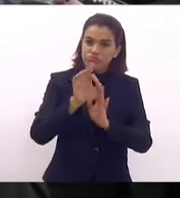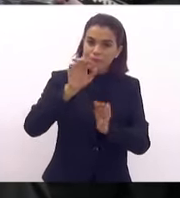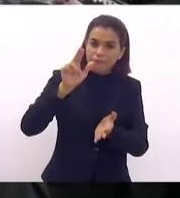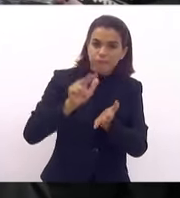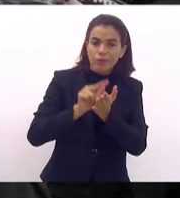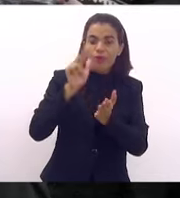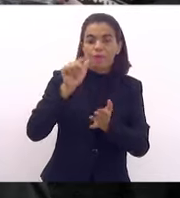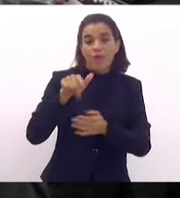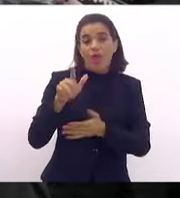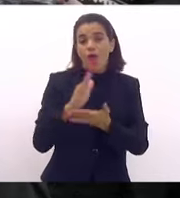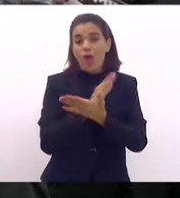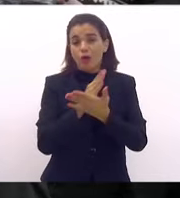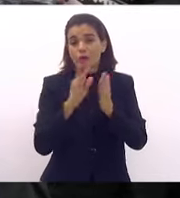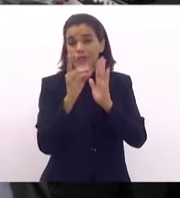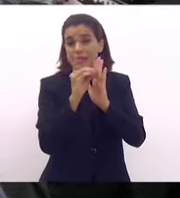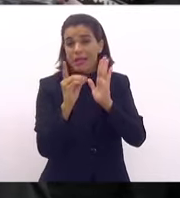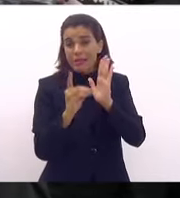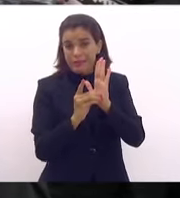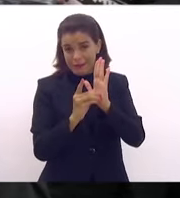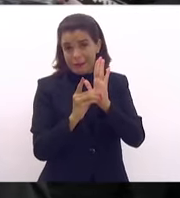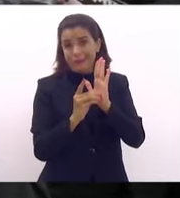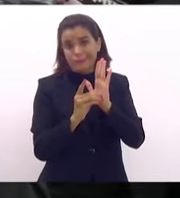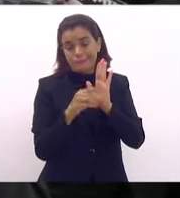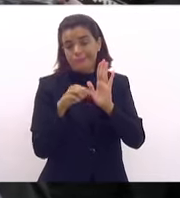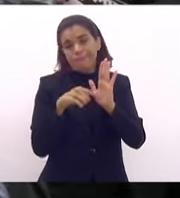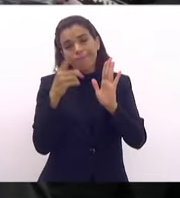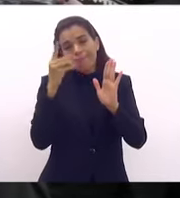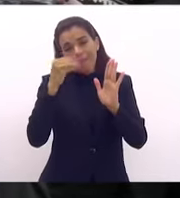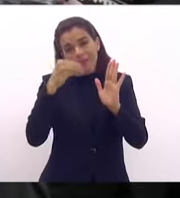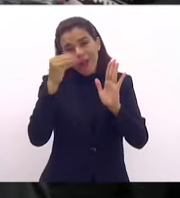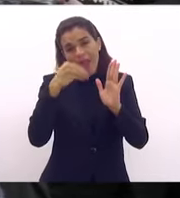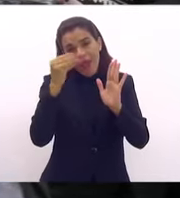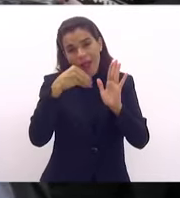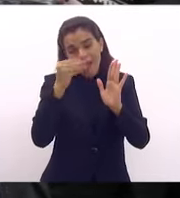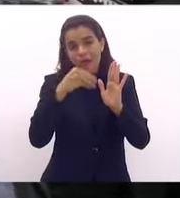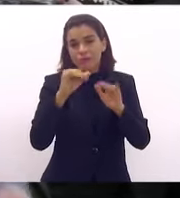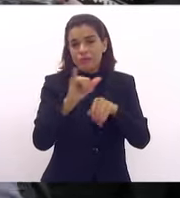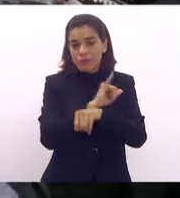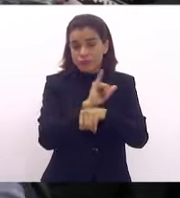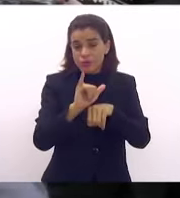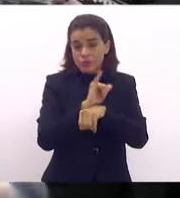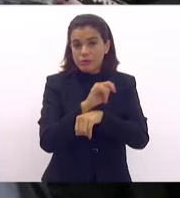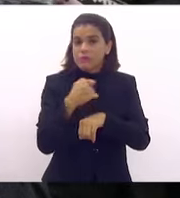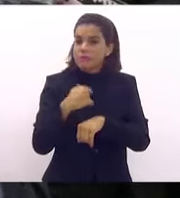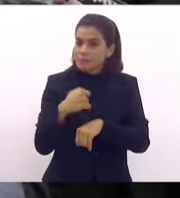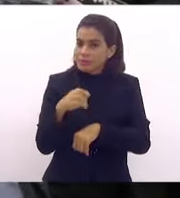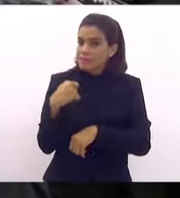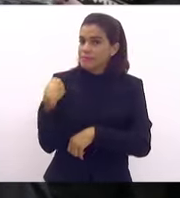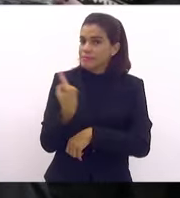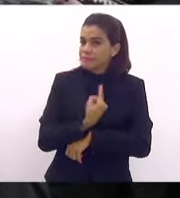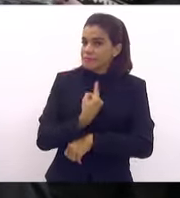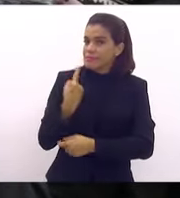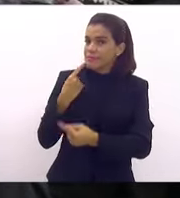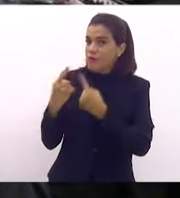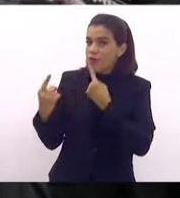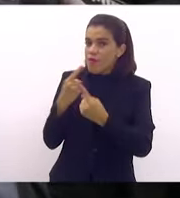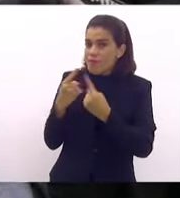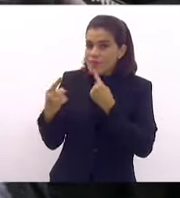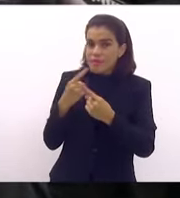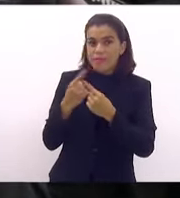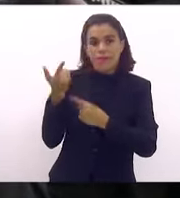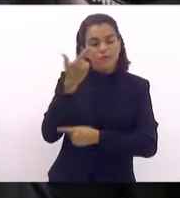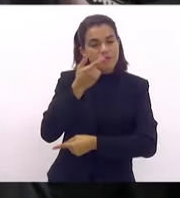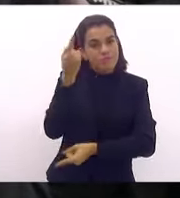pontos que estão em decreto, que são instrumentos mais precários, a gente tem que conversar para que a gente consiga avançar num